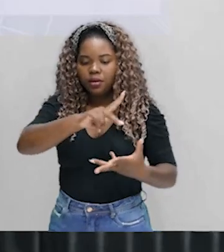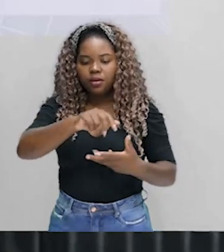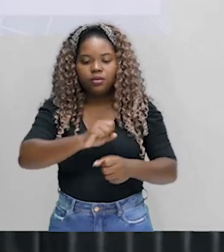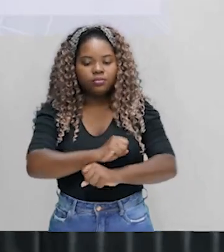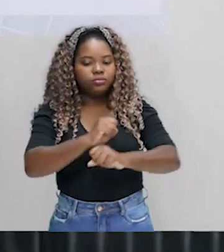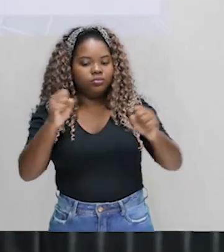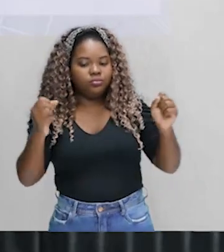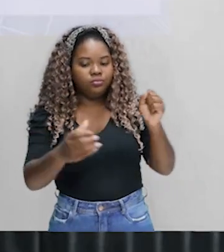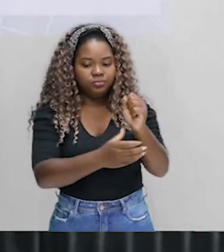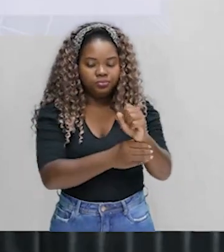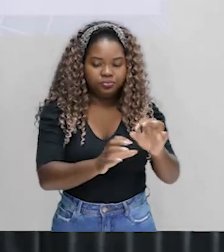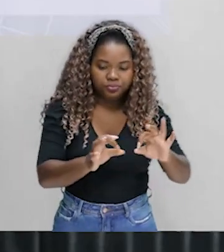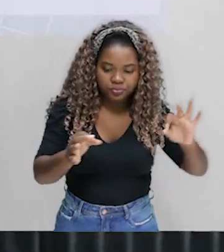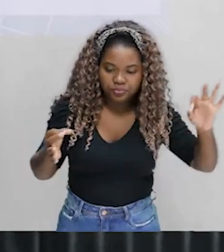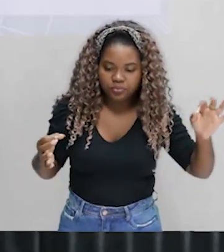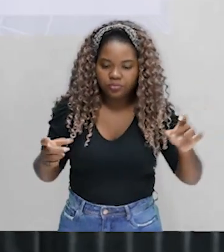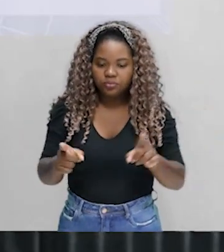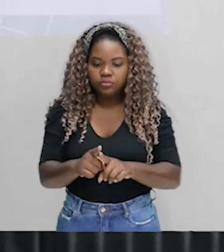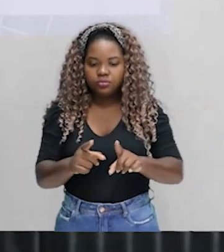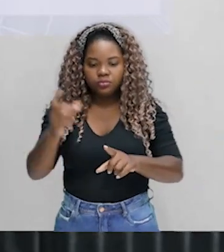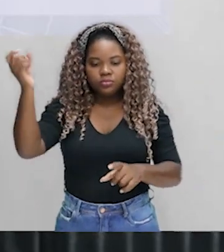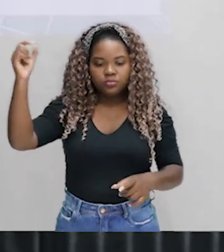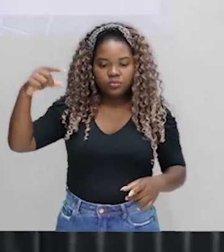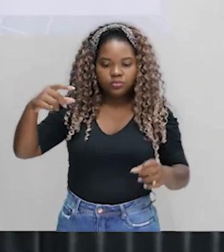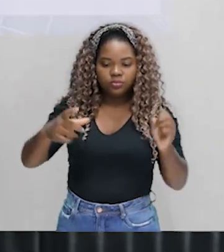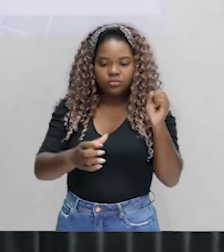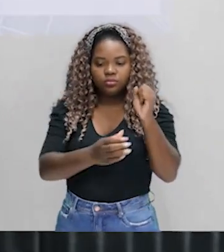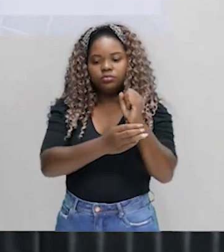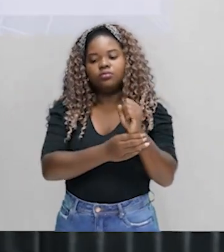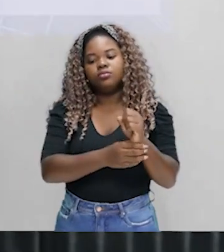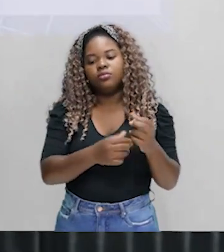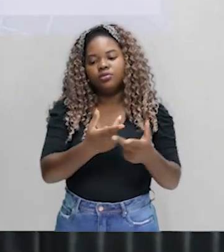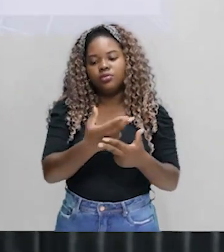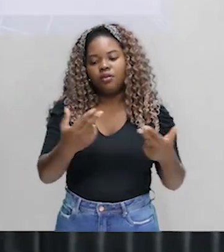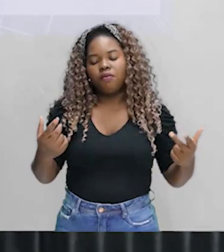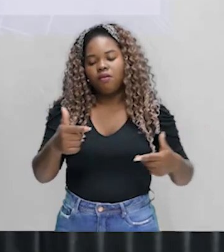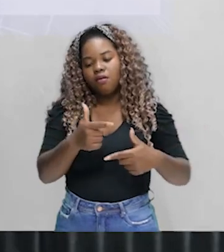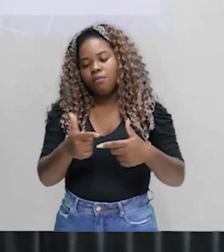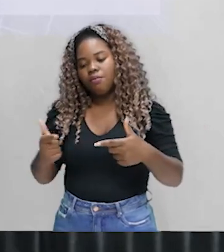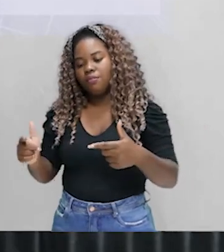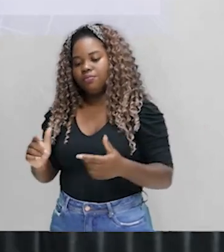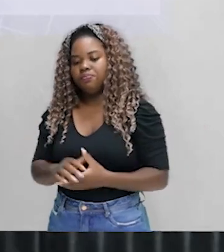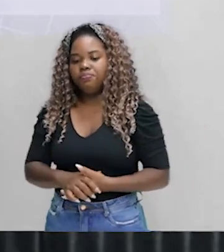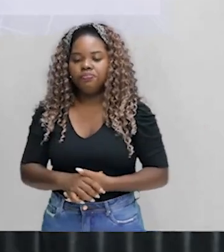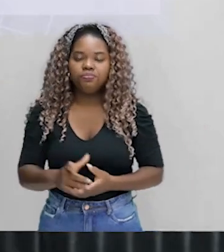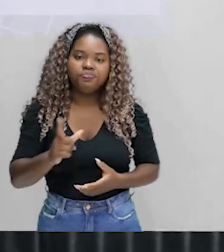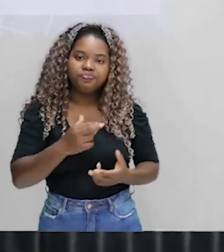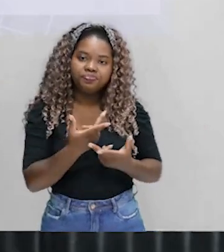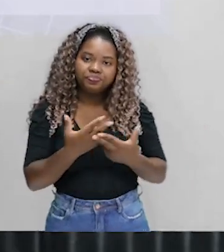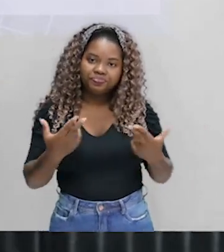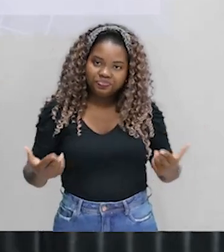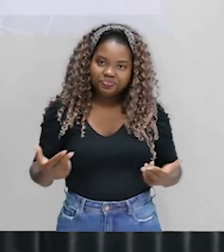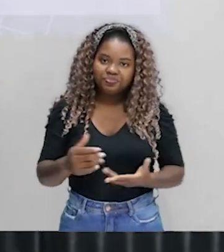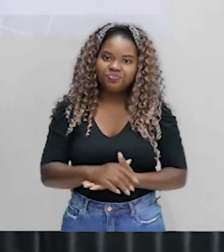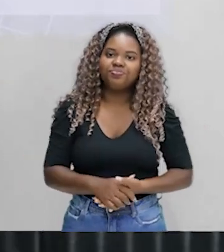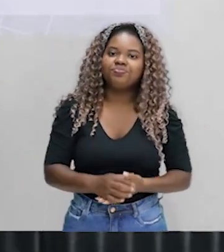protegem à distância. O nosso Sol protege-nos dos detritos galácticos. Então, nós temos muitas